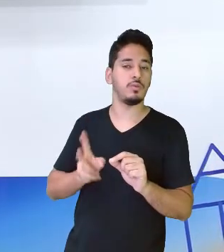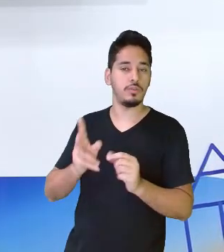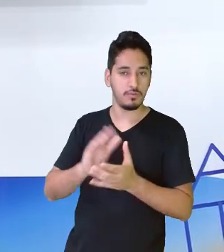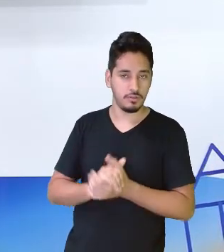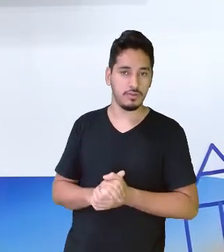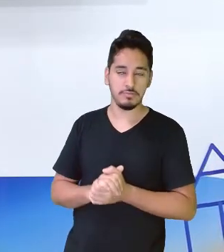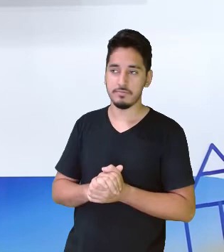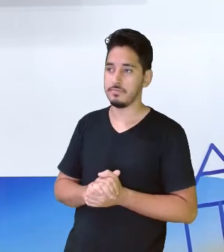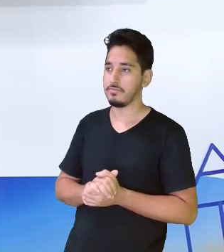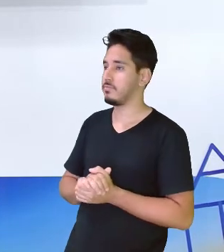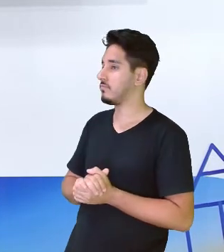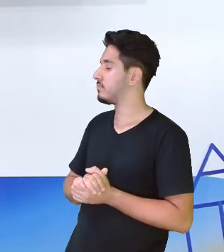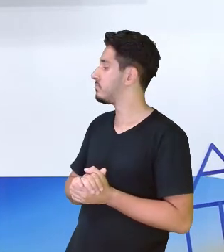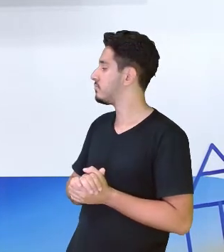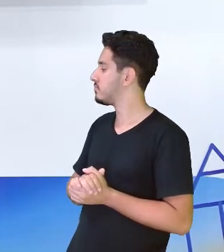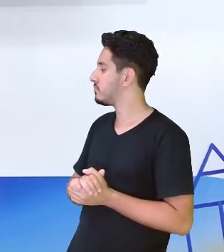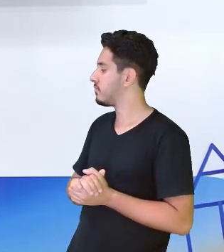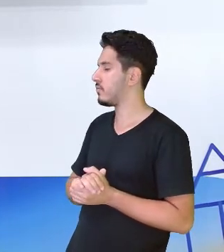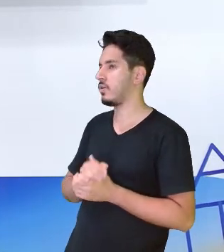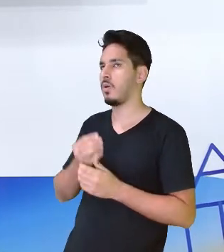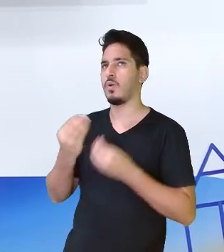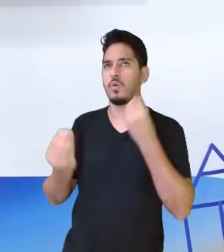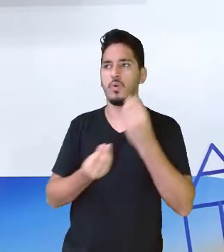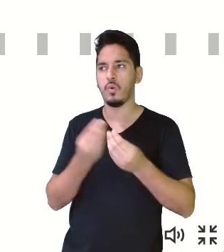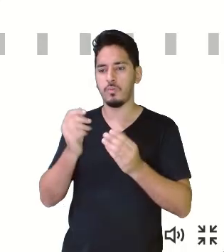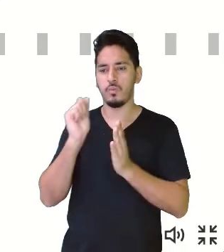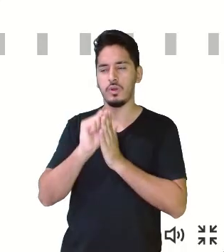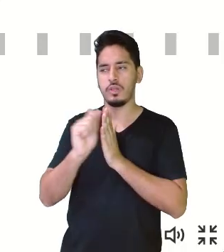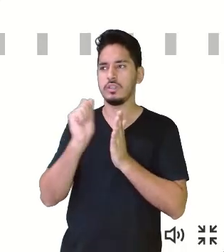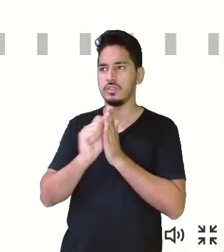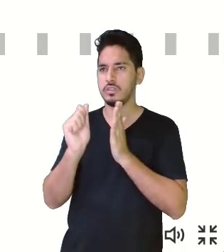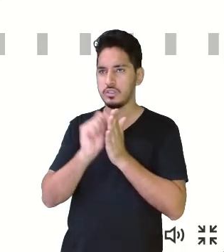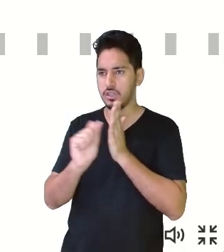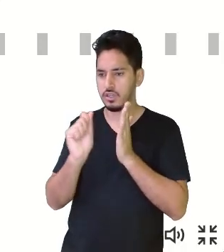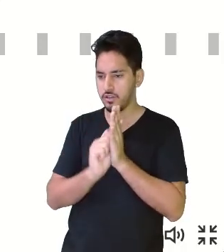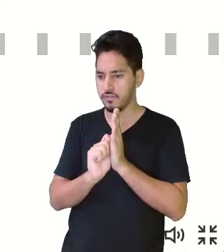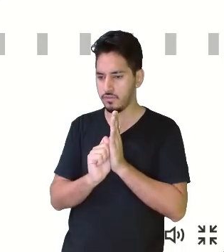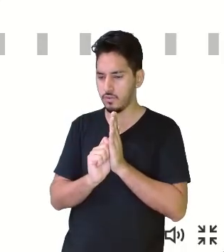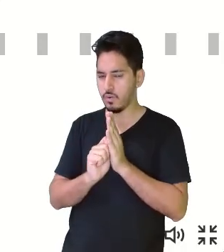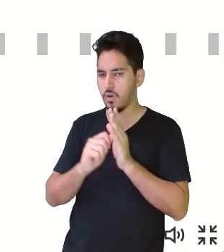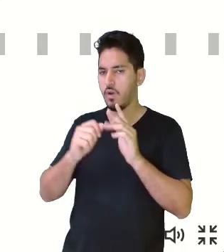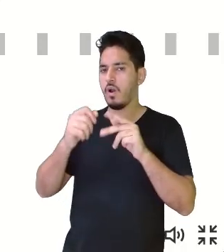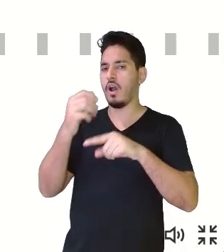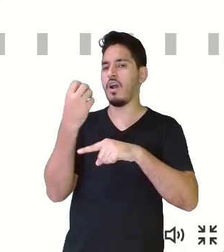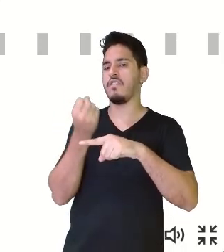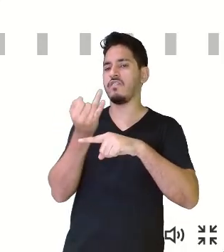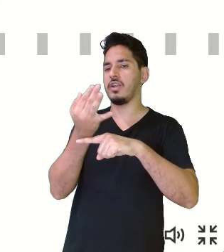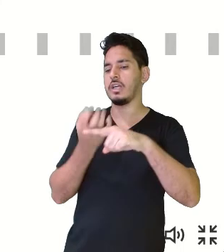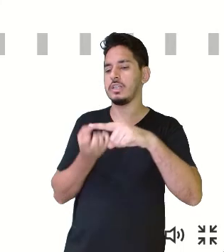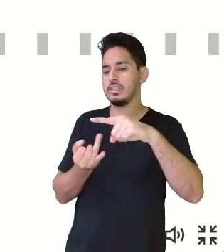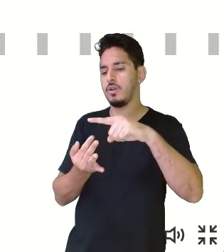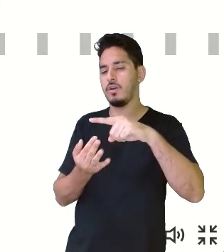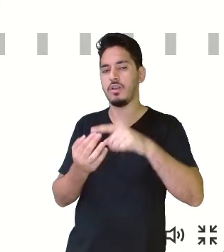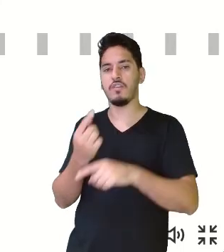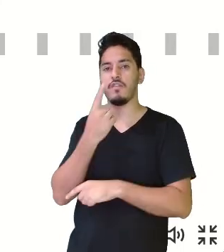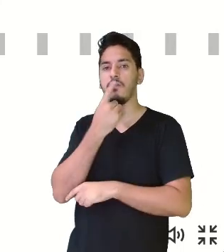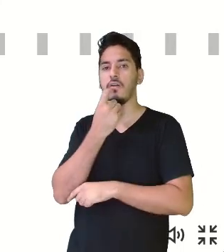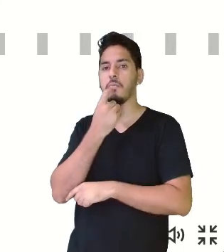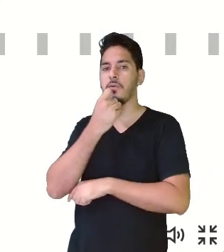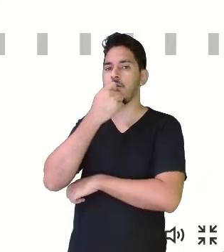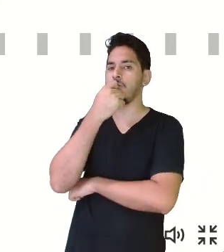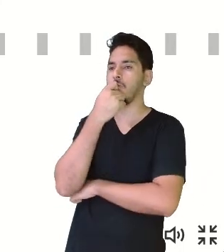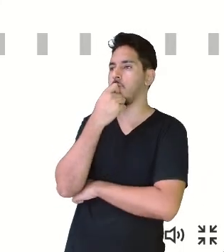continuar. Como escrevo a fração em vermelho